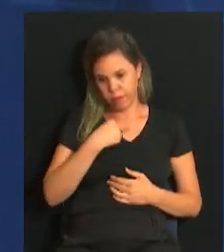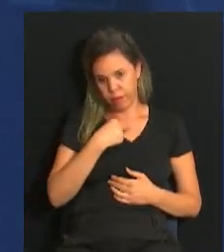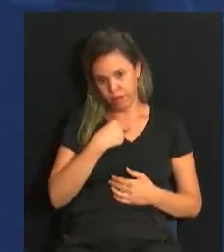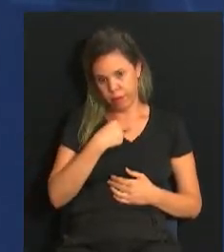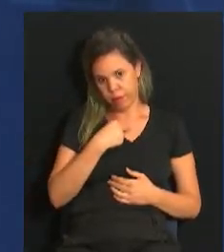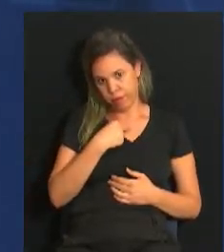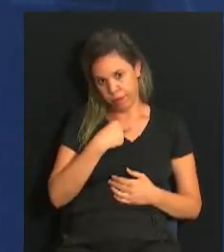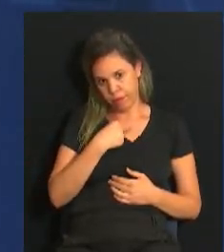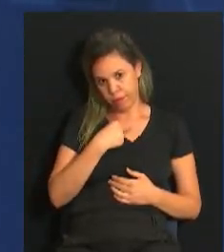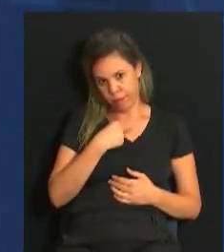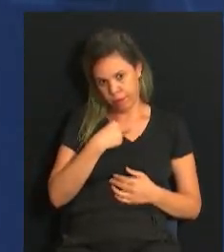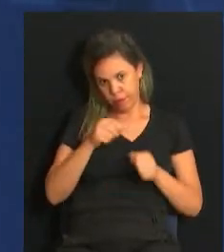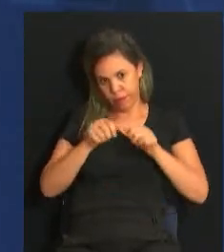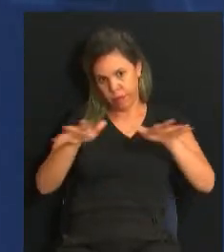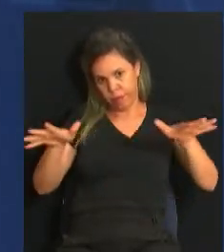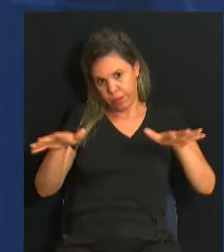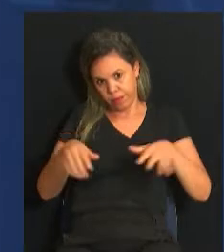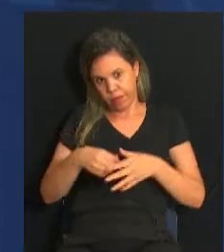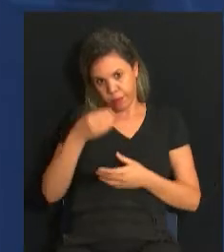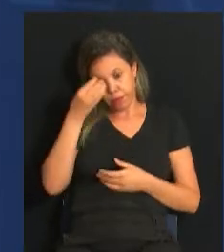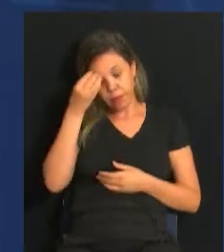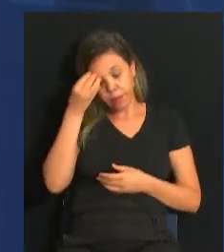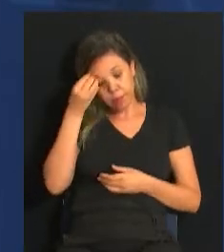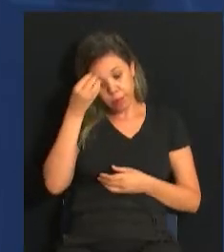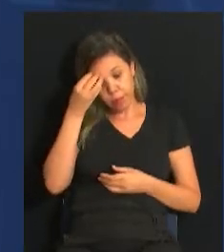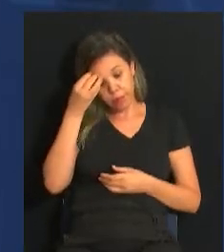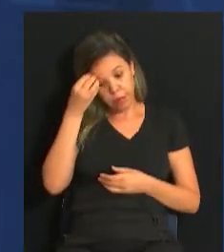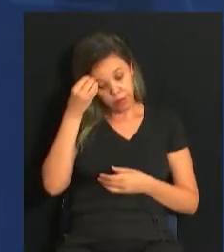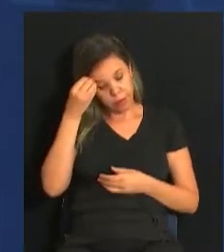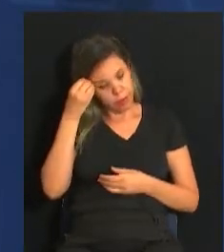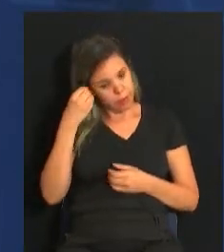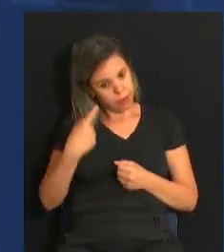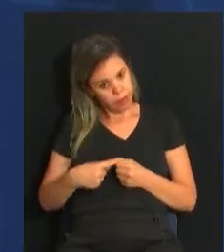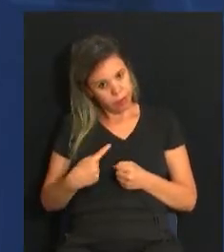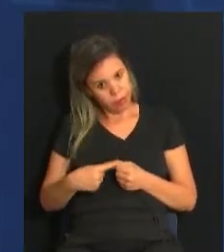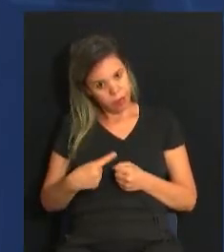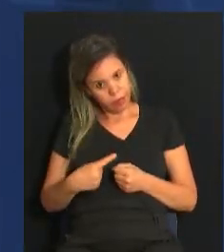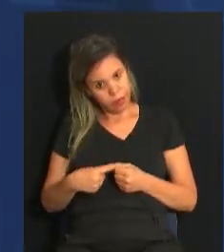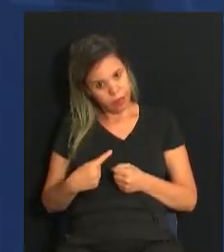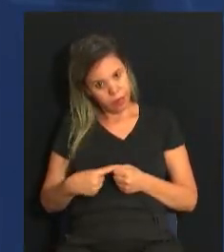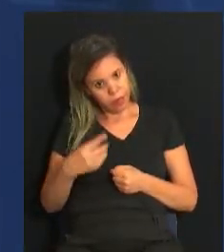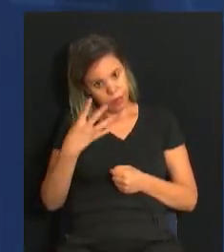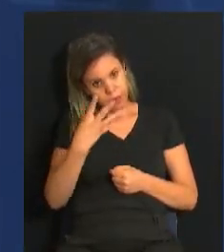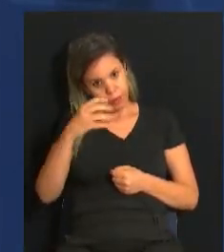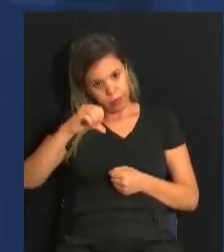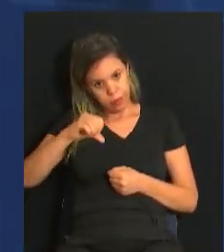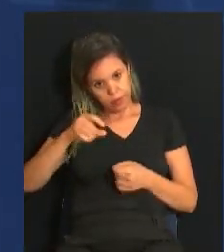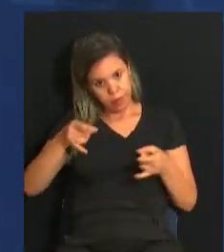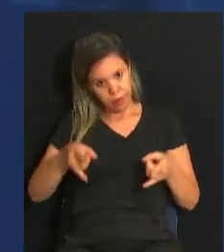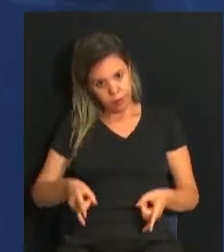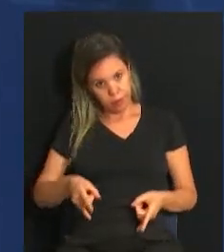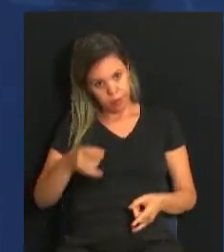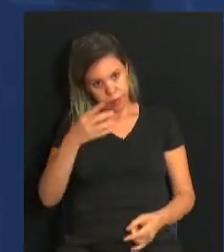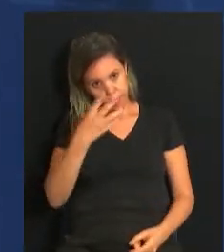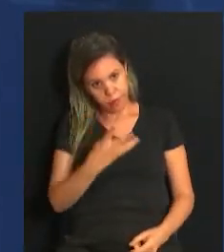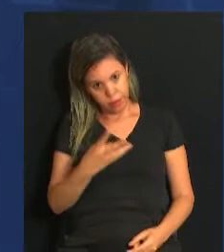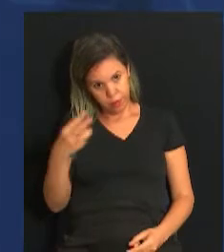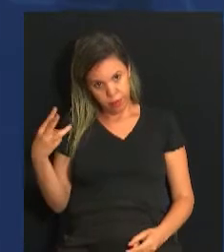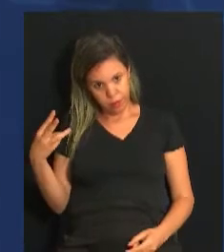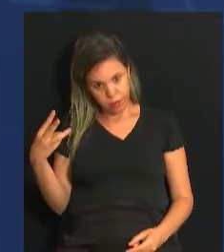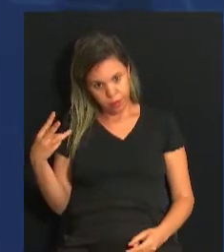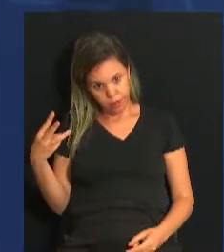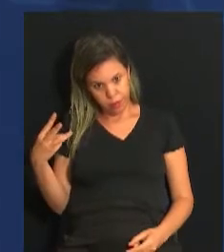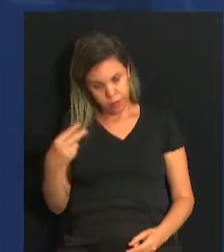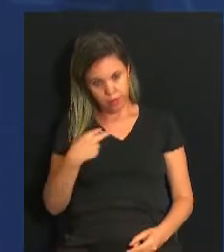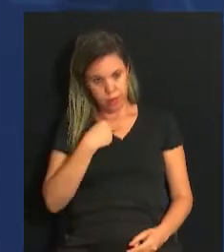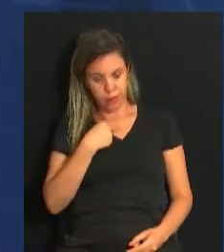ocupados estão distribuídos da seguinte maneira na rede Municipal 49 leitos 43